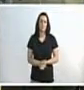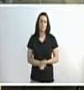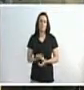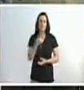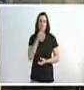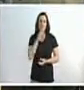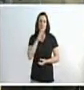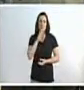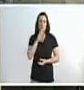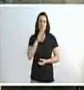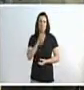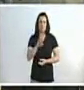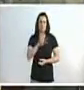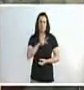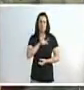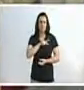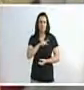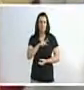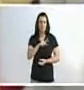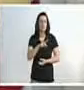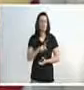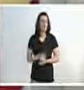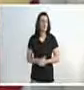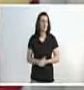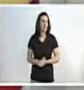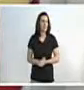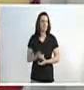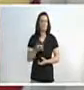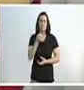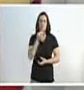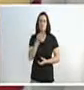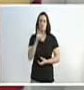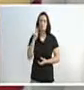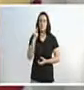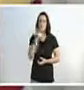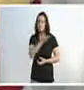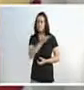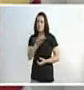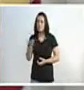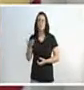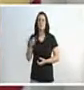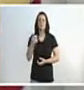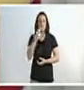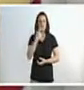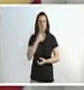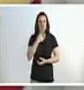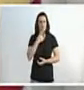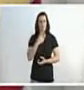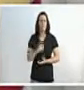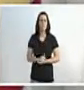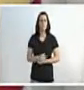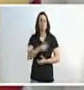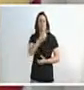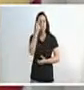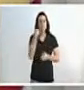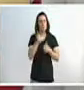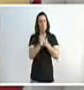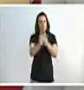Boa tarde, senhor presidente. Boa tarde, senhores vereadores, senhora vereadora, quem nos acompanha